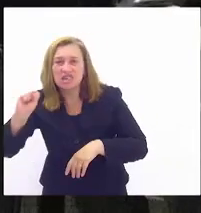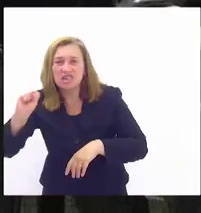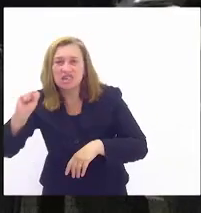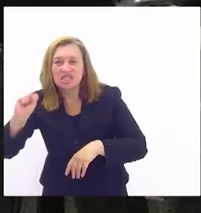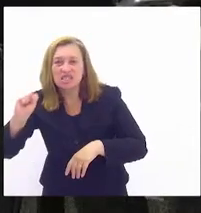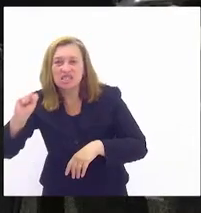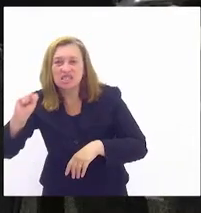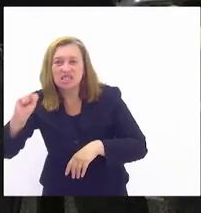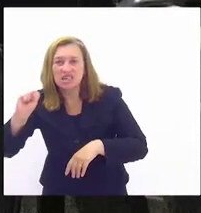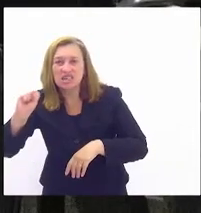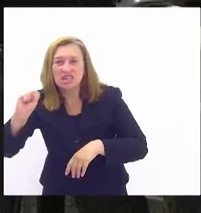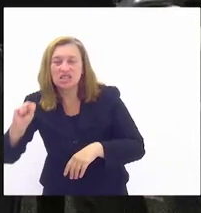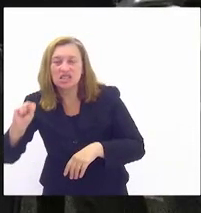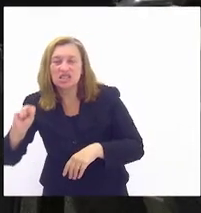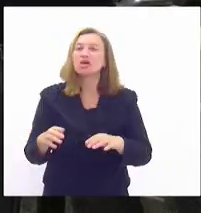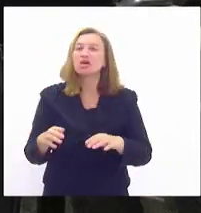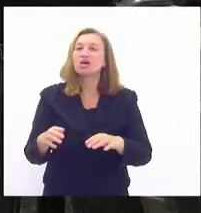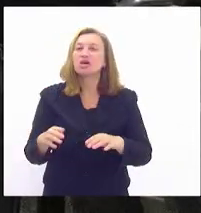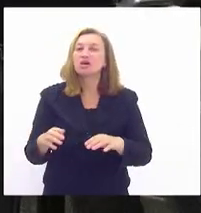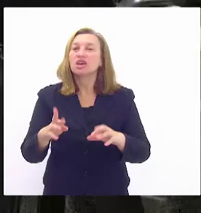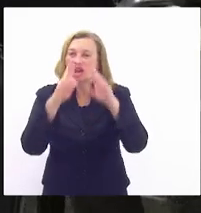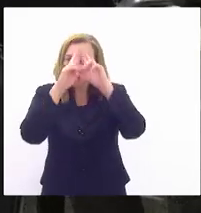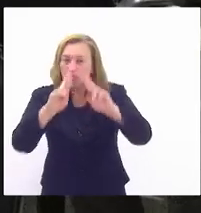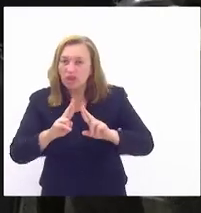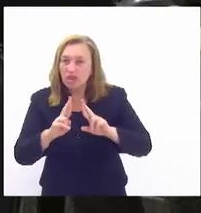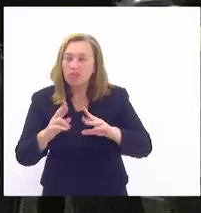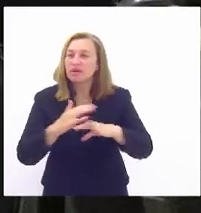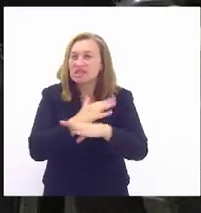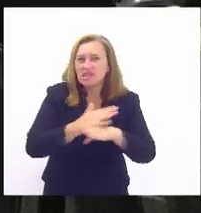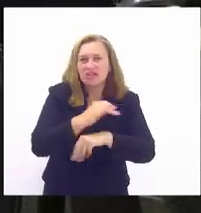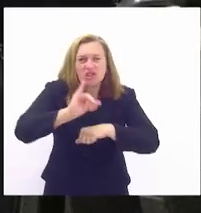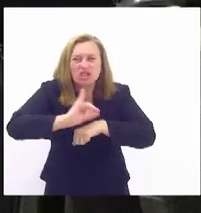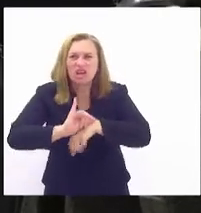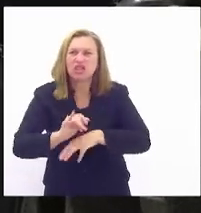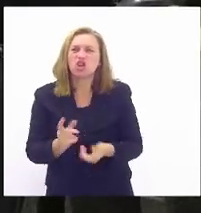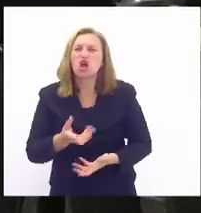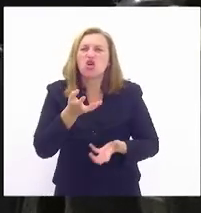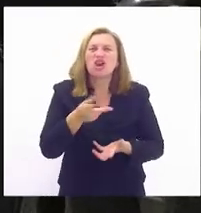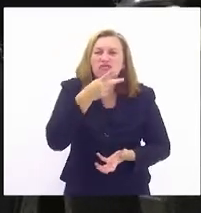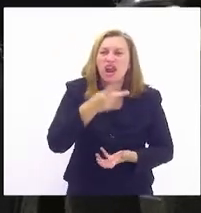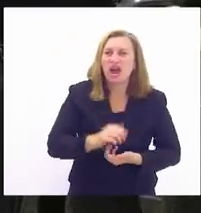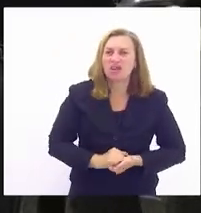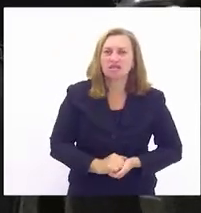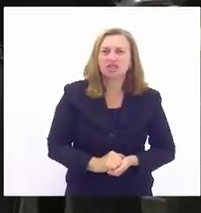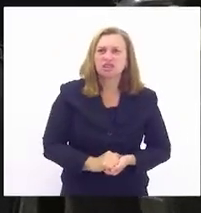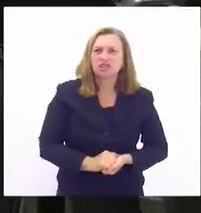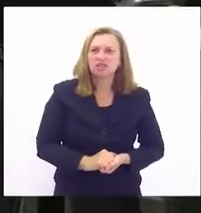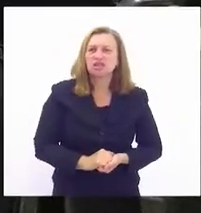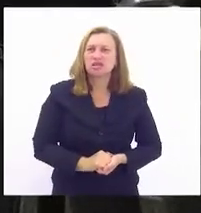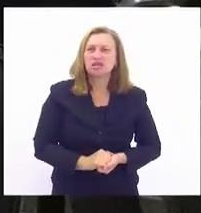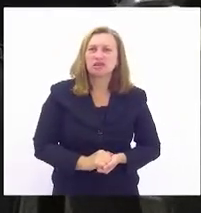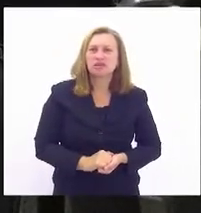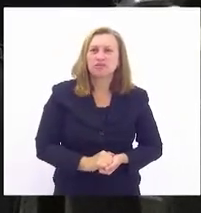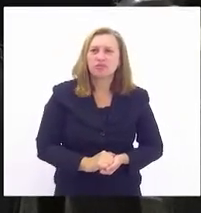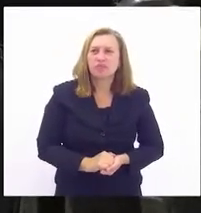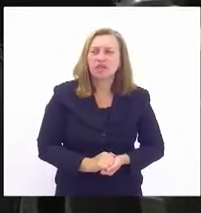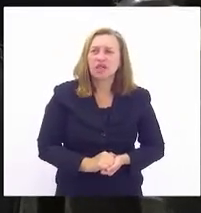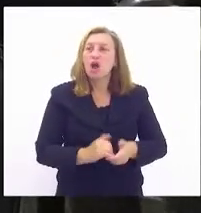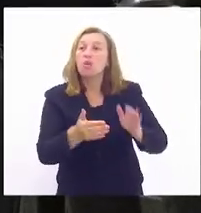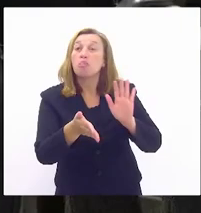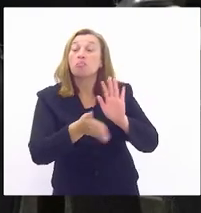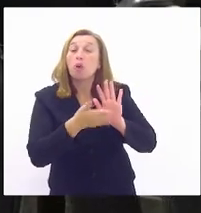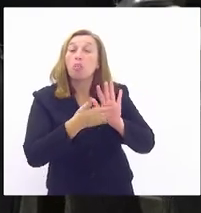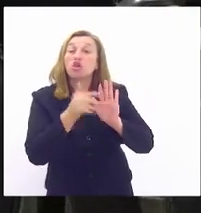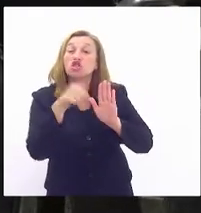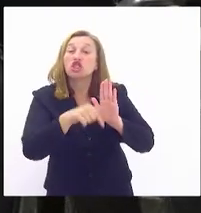A CSN tem que ter respeito para com a cidade de Volta Redonda. Então, quero dizer o seguinte, nós temos que propor aqui